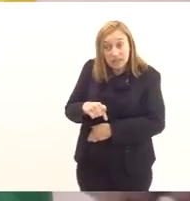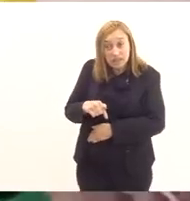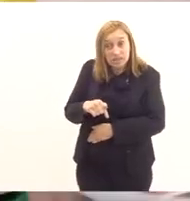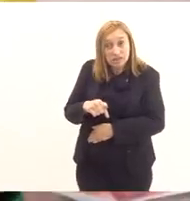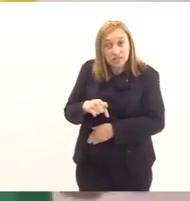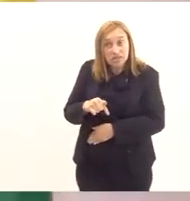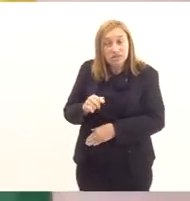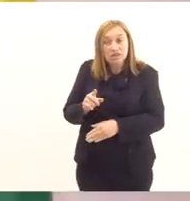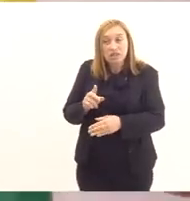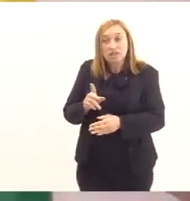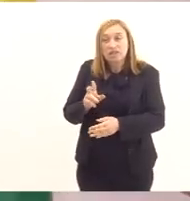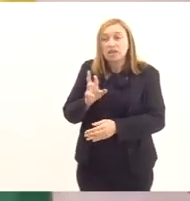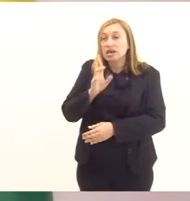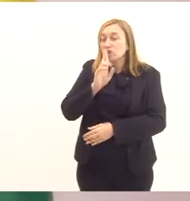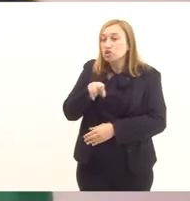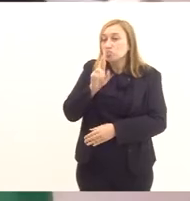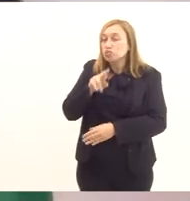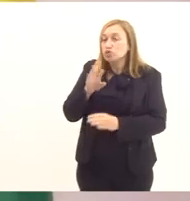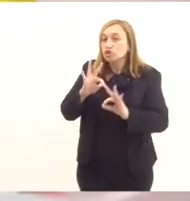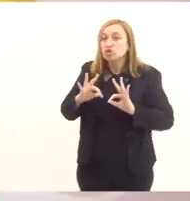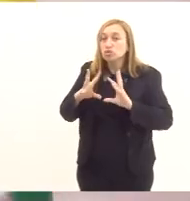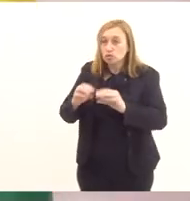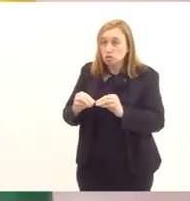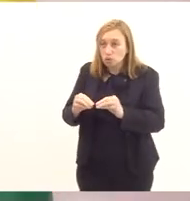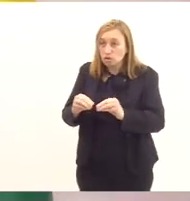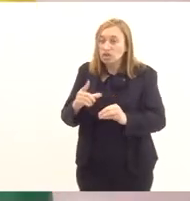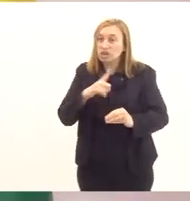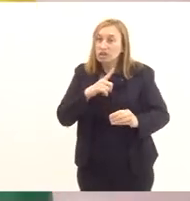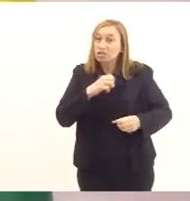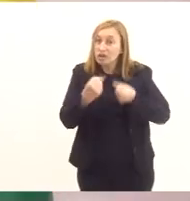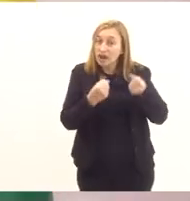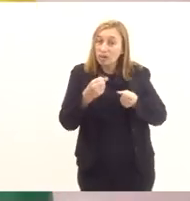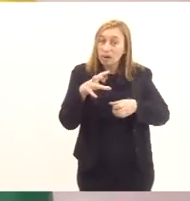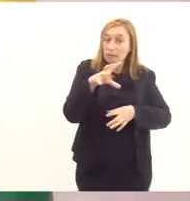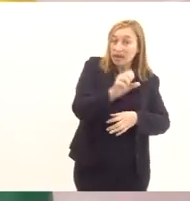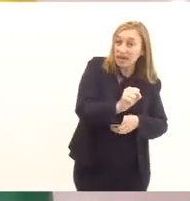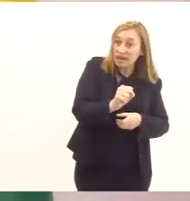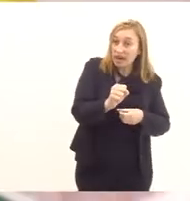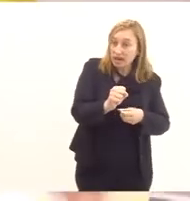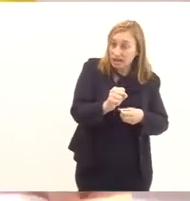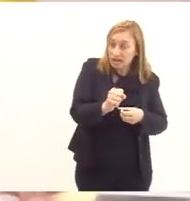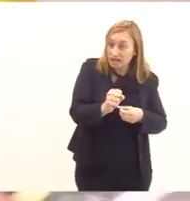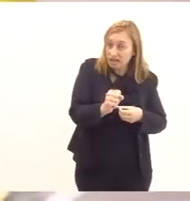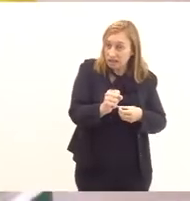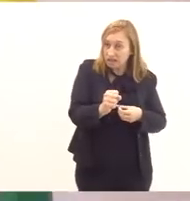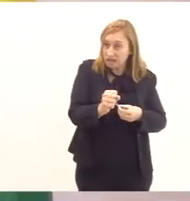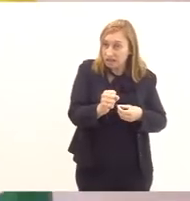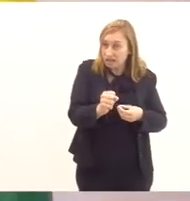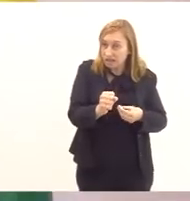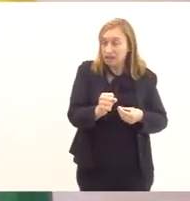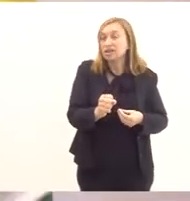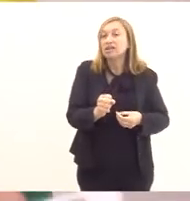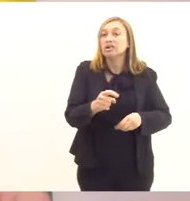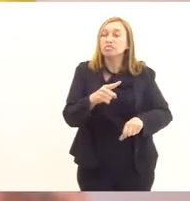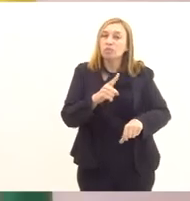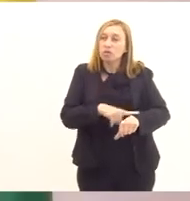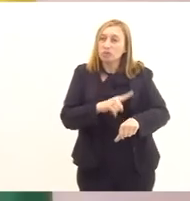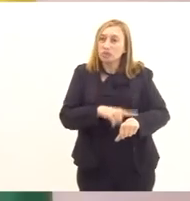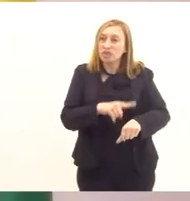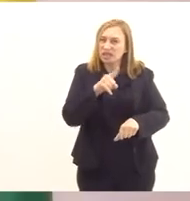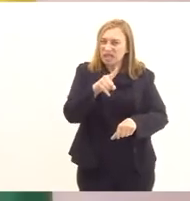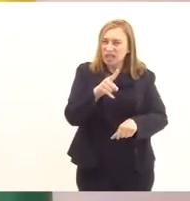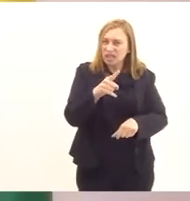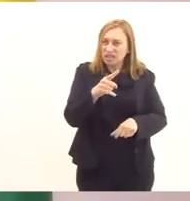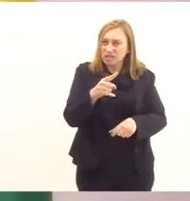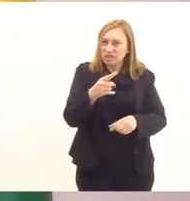sejam ofertados todos os meios inclusive locomoção para estar conosco e que ele seja entregue em mãos a partir do momento que